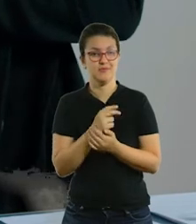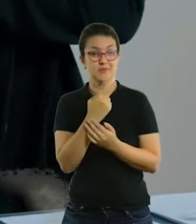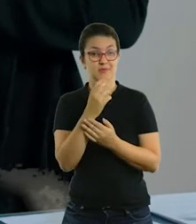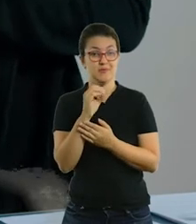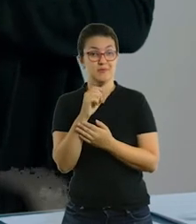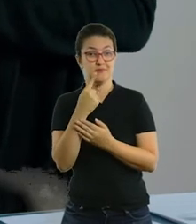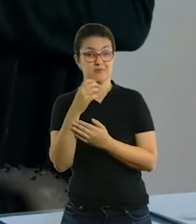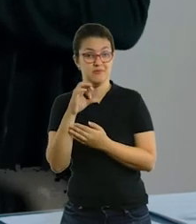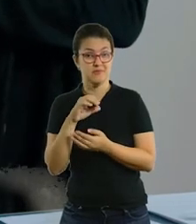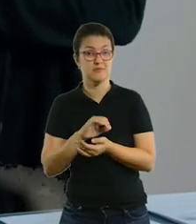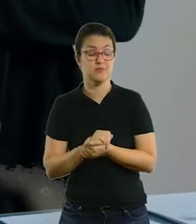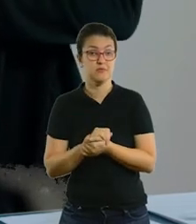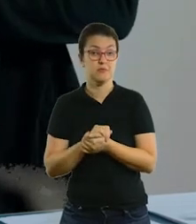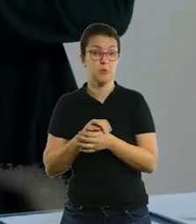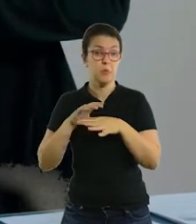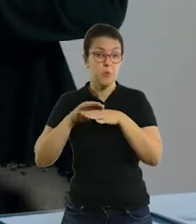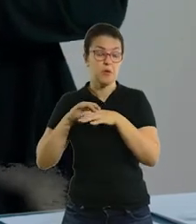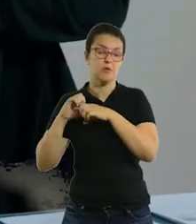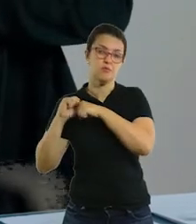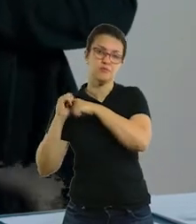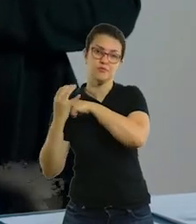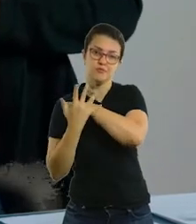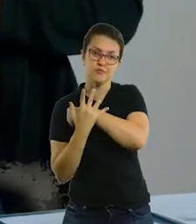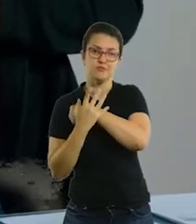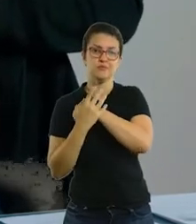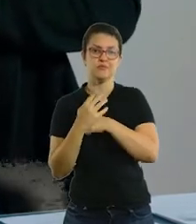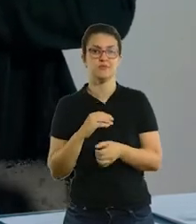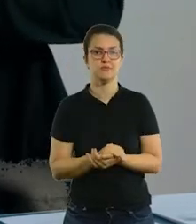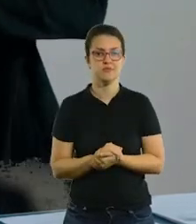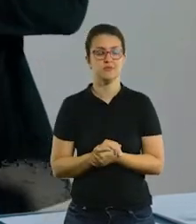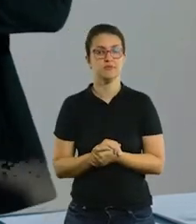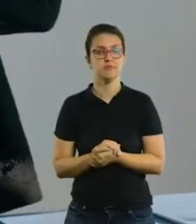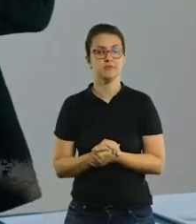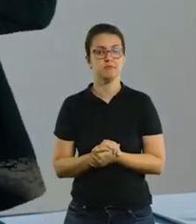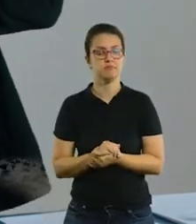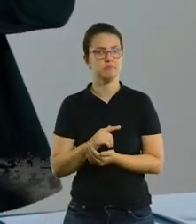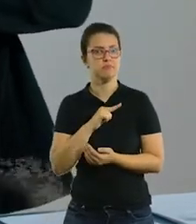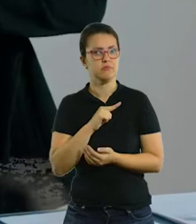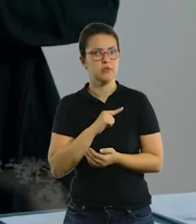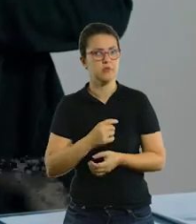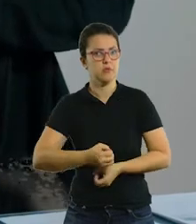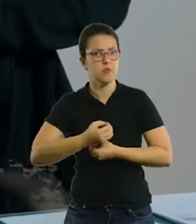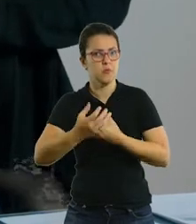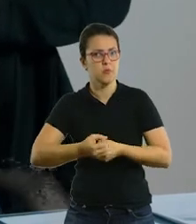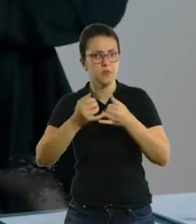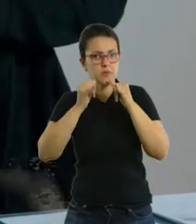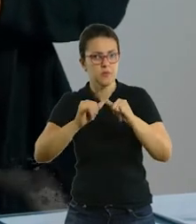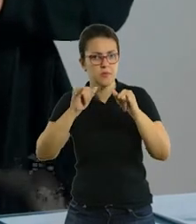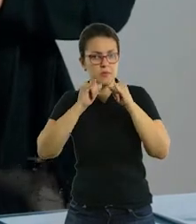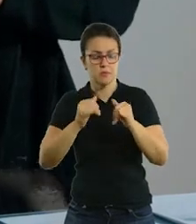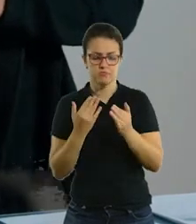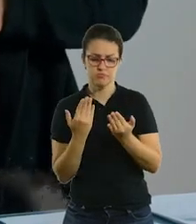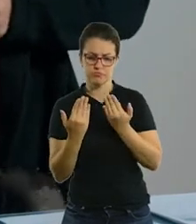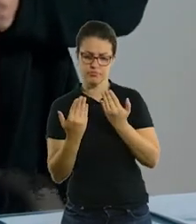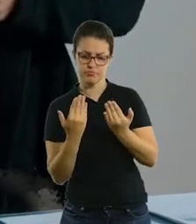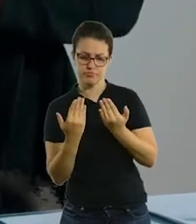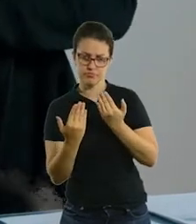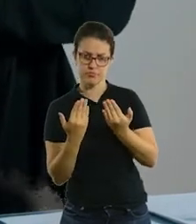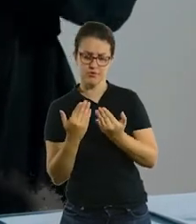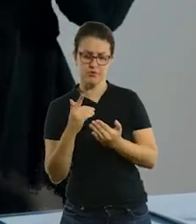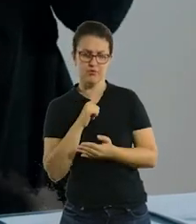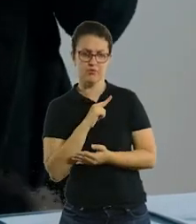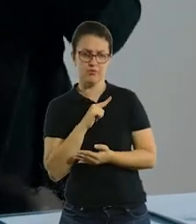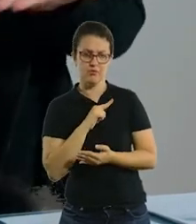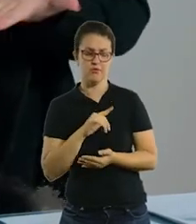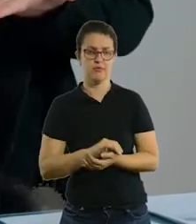China. Provoca a doença chamada de coronavírus Covid-19. Então você tem essas informações e vai comparar com as